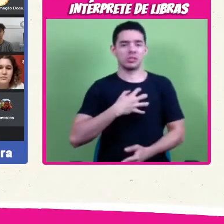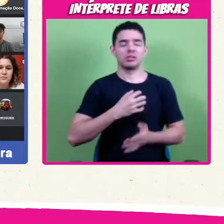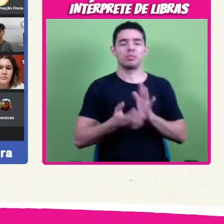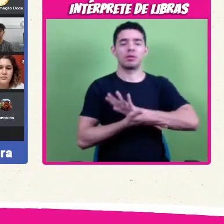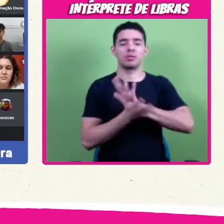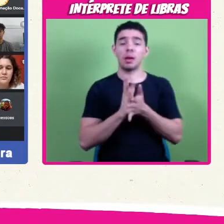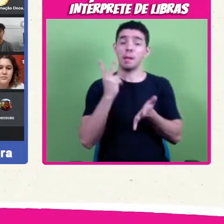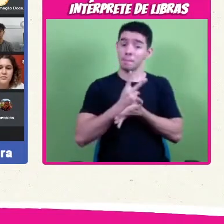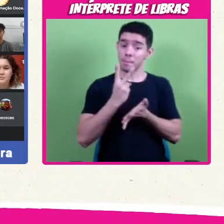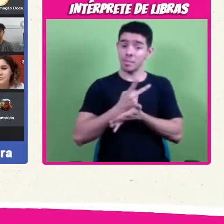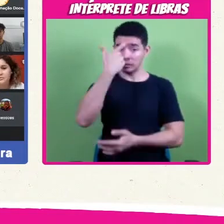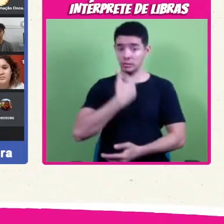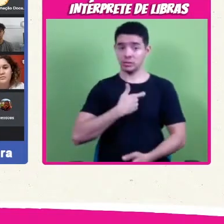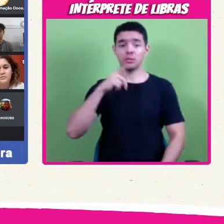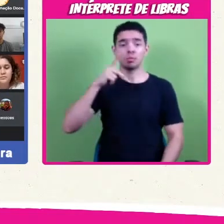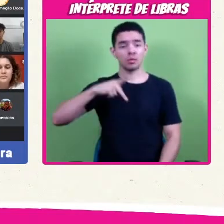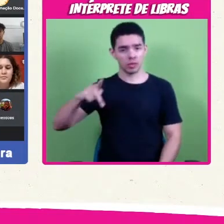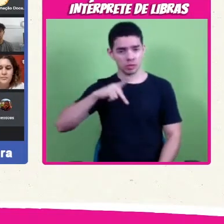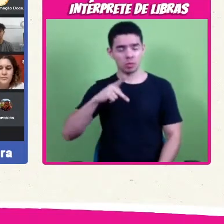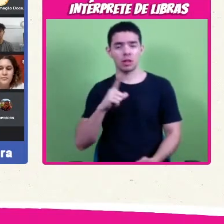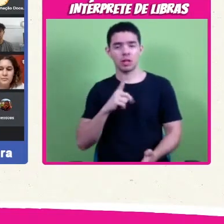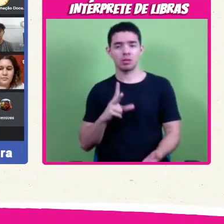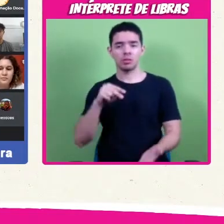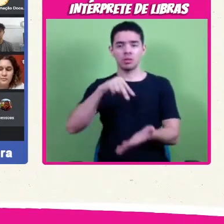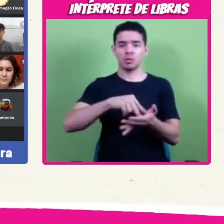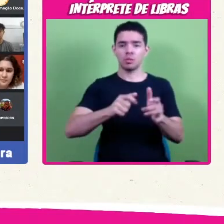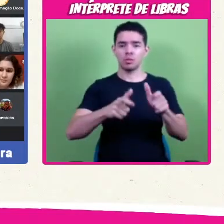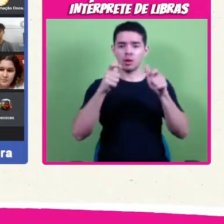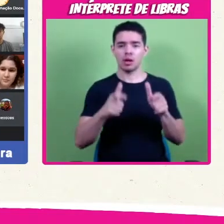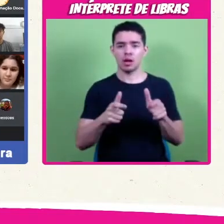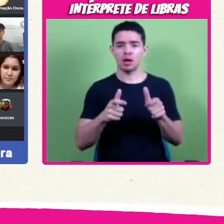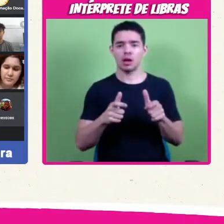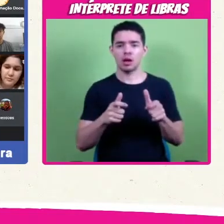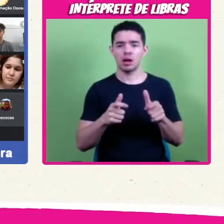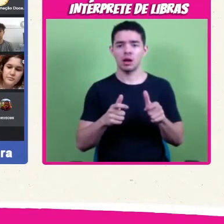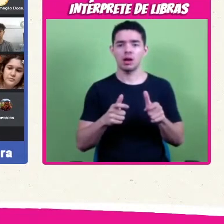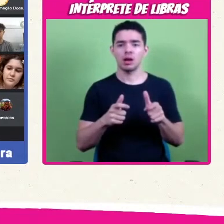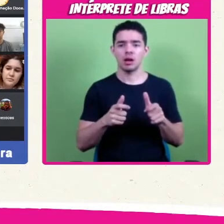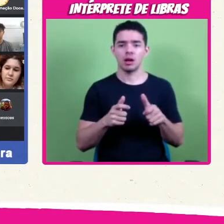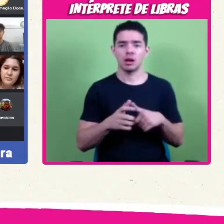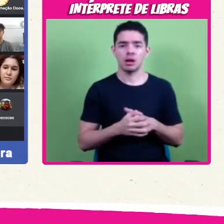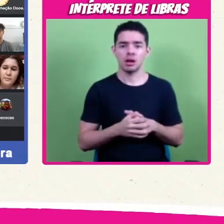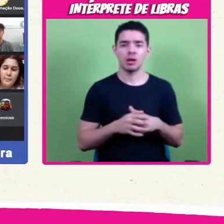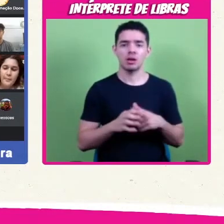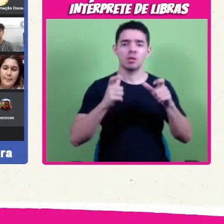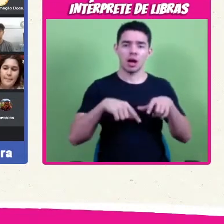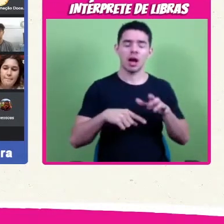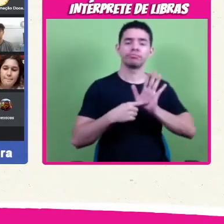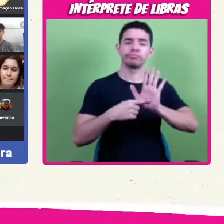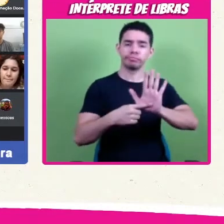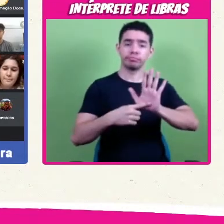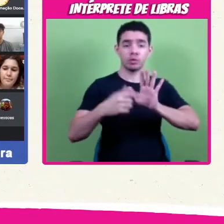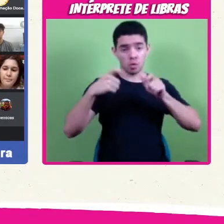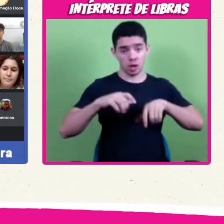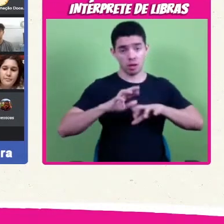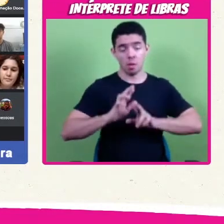mesmo sendo professora e ocupando um lugar que, de fato, é um lugar de destaque, um lugar diferenciado